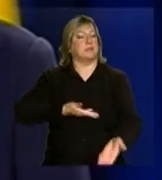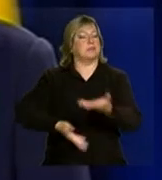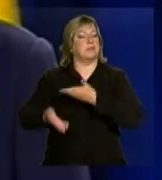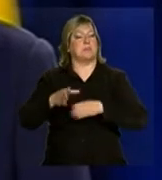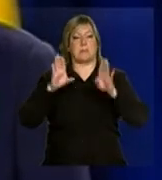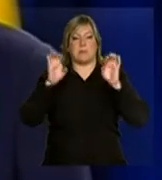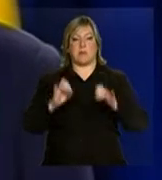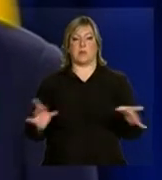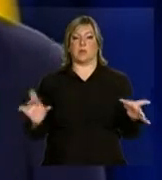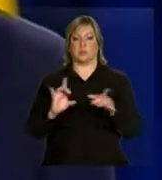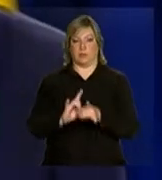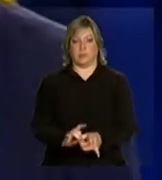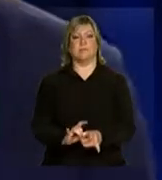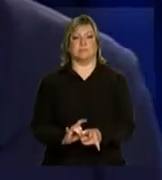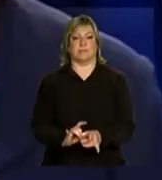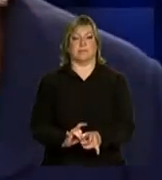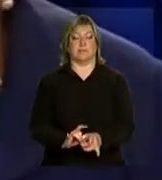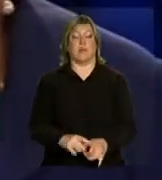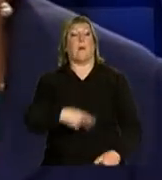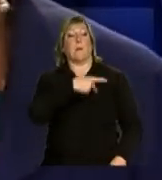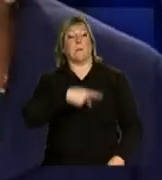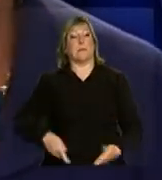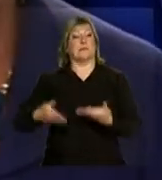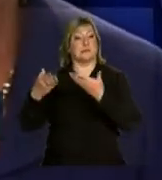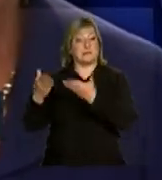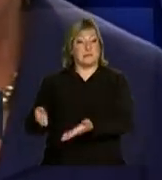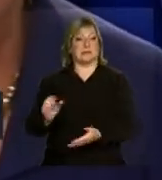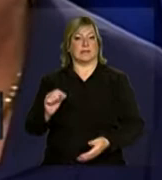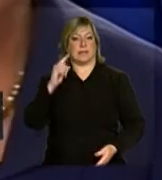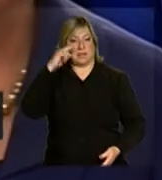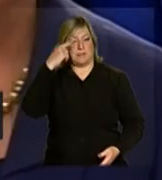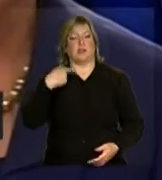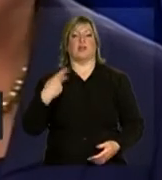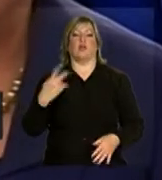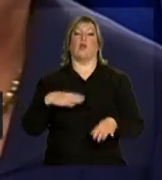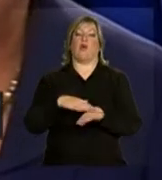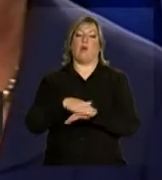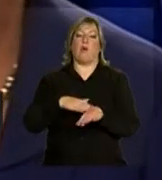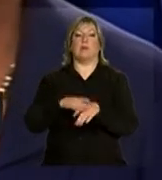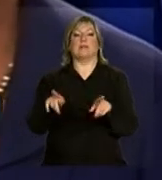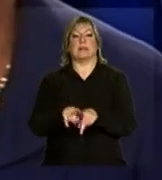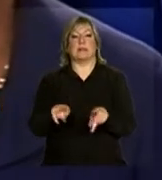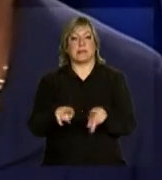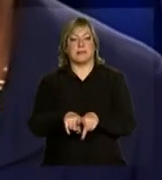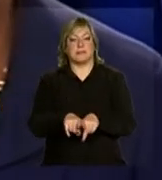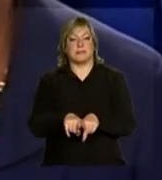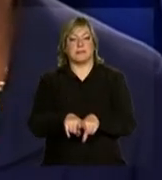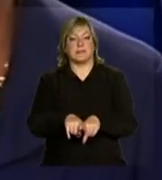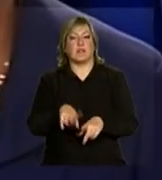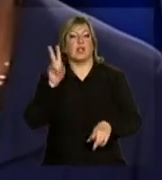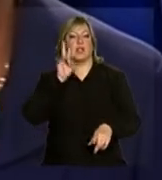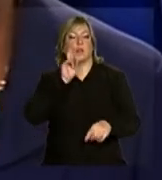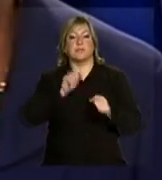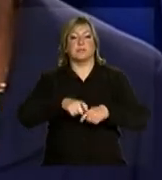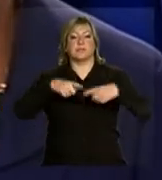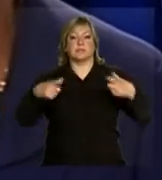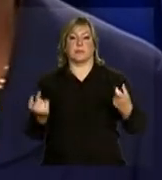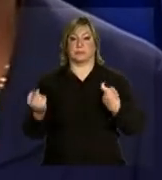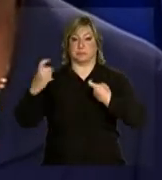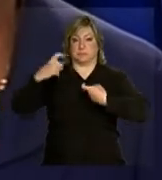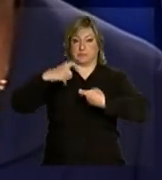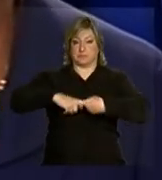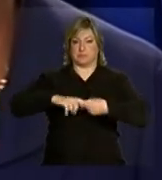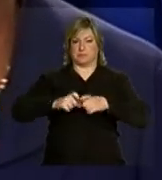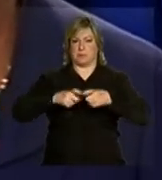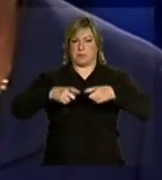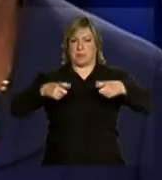que nos unem. O presidente Rajoy e eu discutimos também a ampliação das nossas parcerias